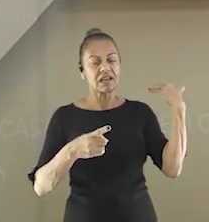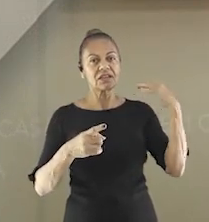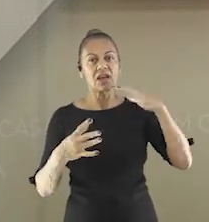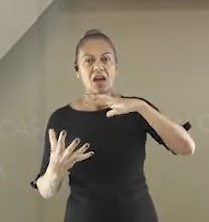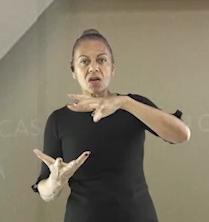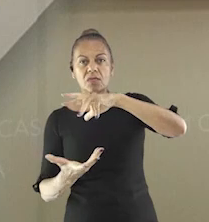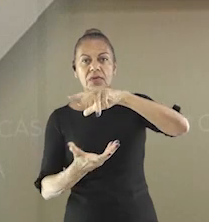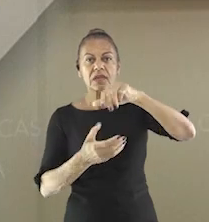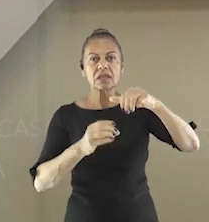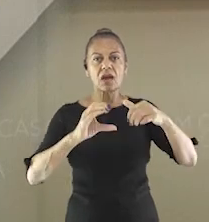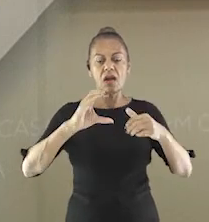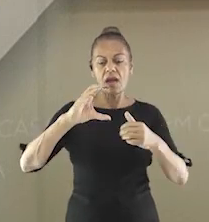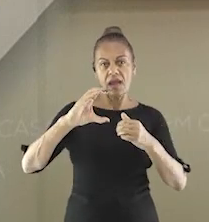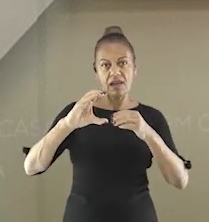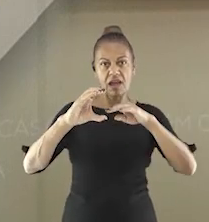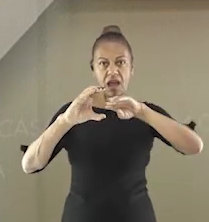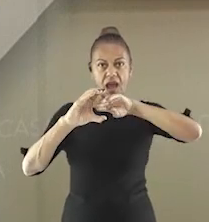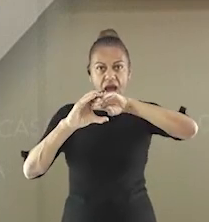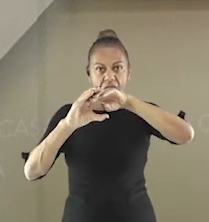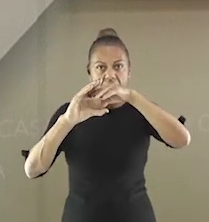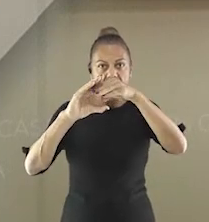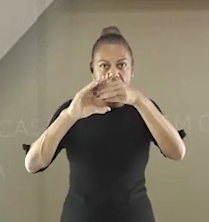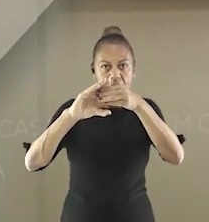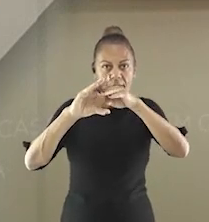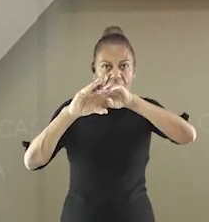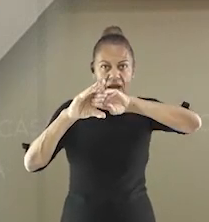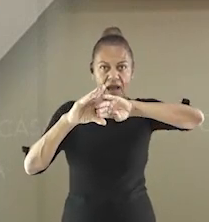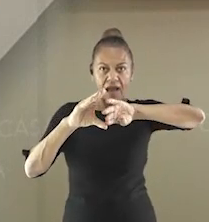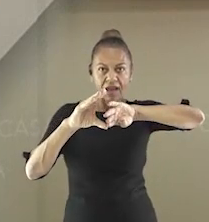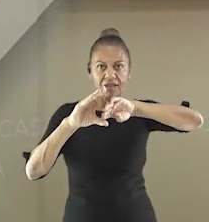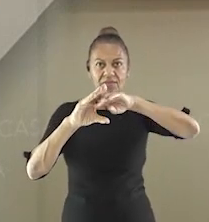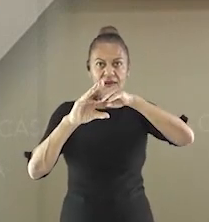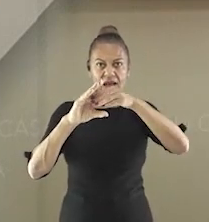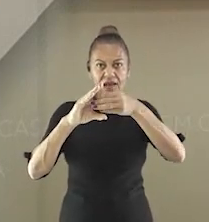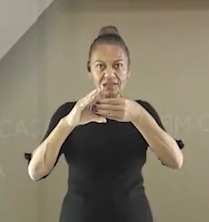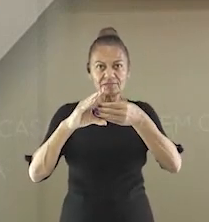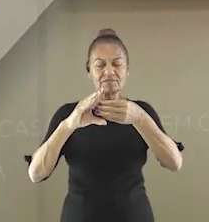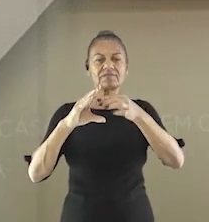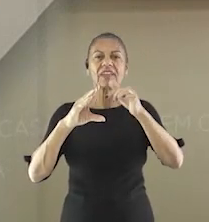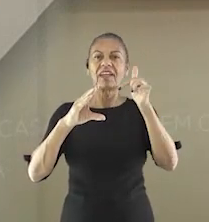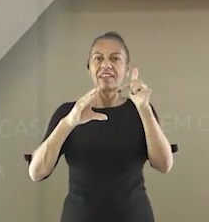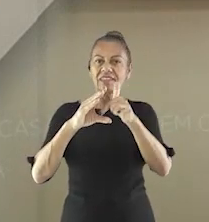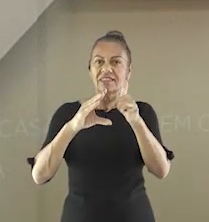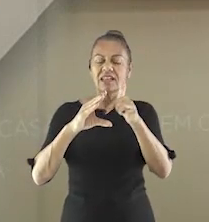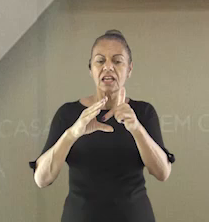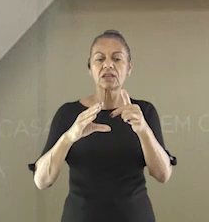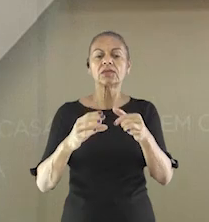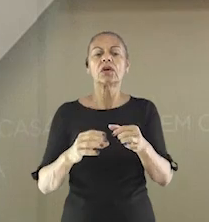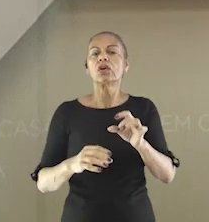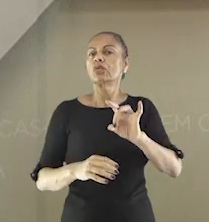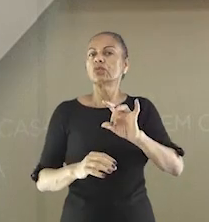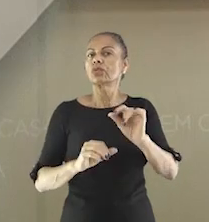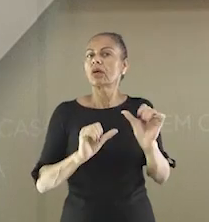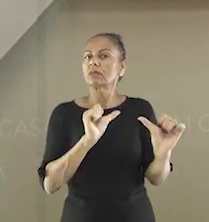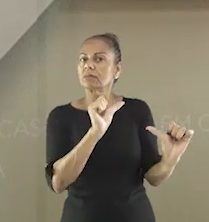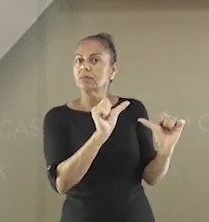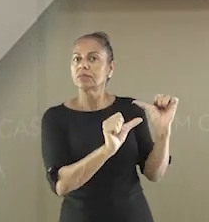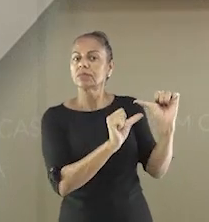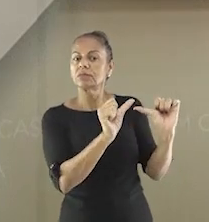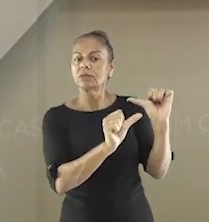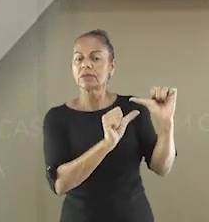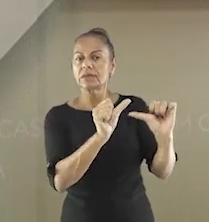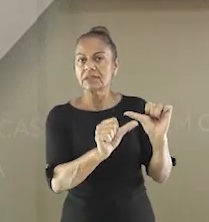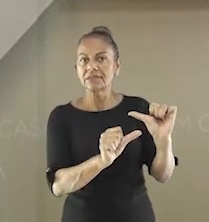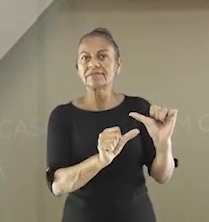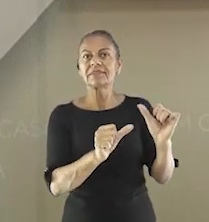Esse cenário só não se manteve porque, como aprendemos agorinha, para manter o calor em um planeta são necessários gases estufa.